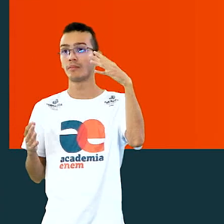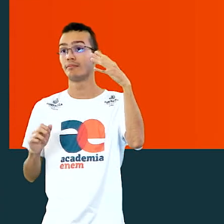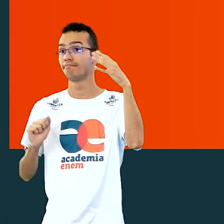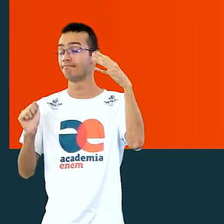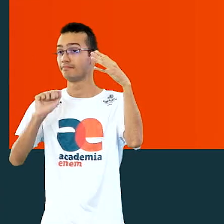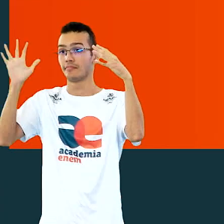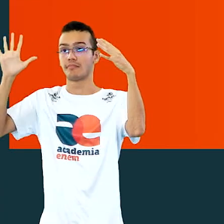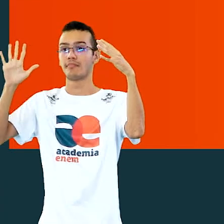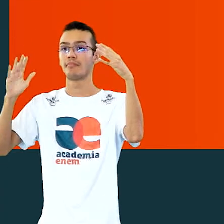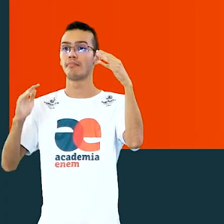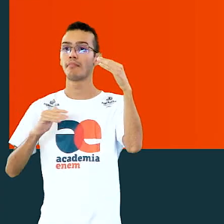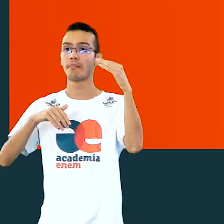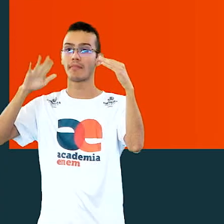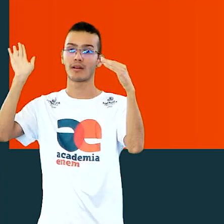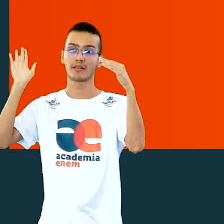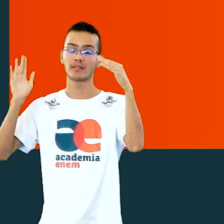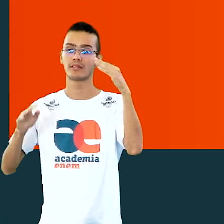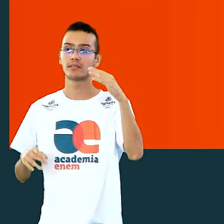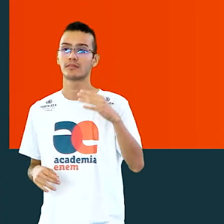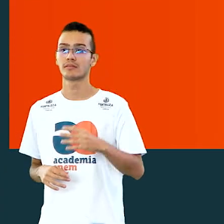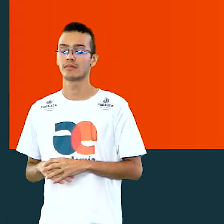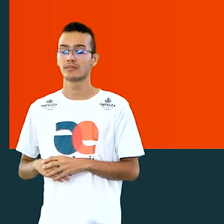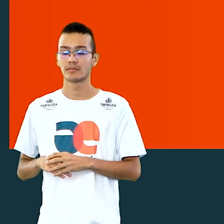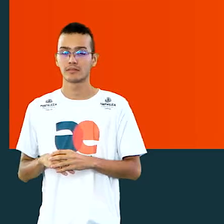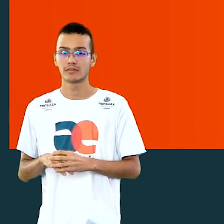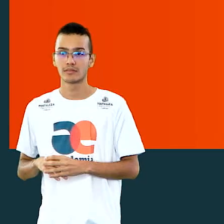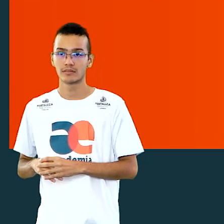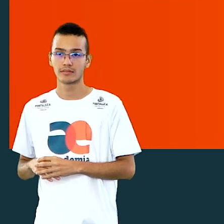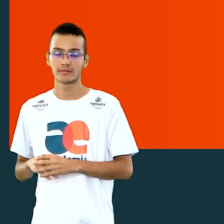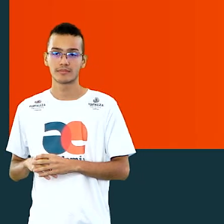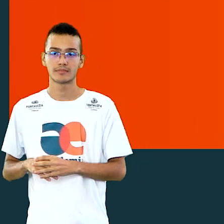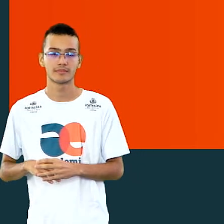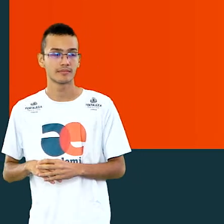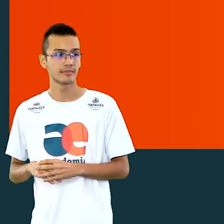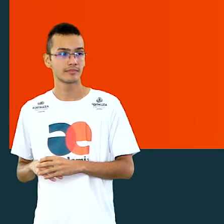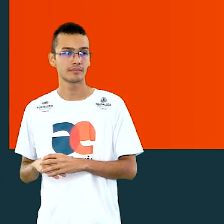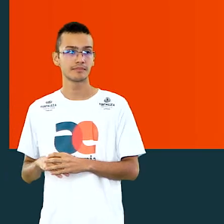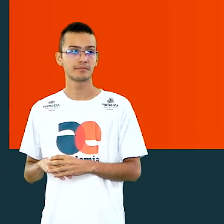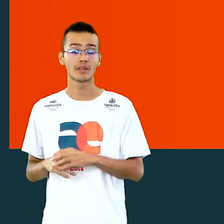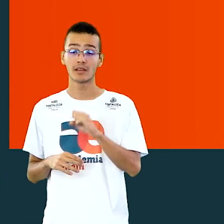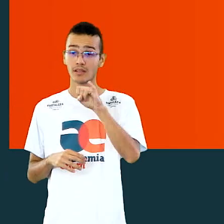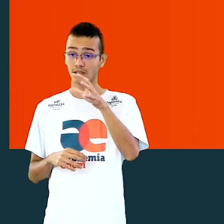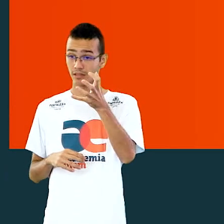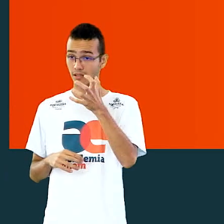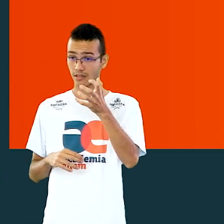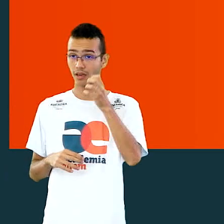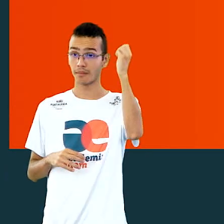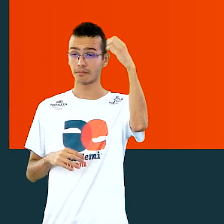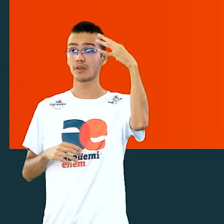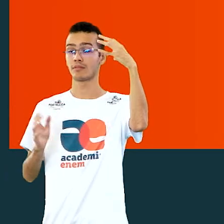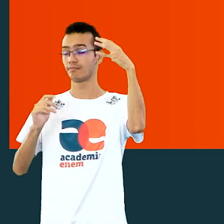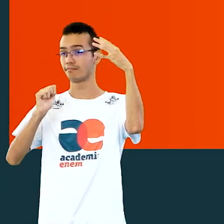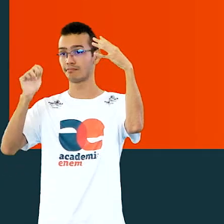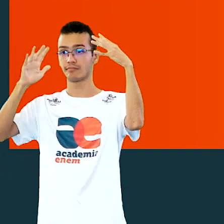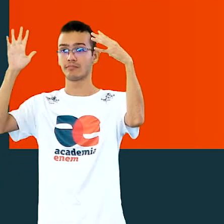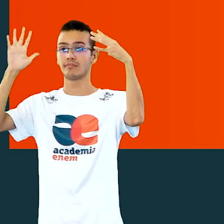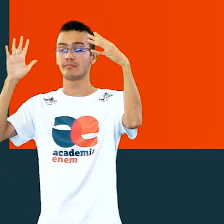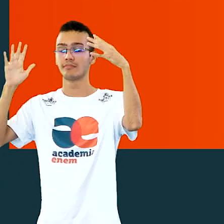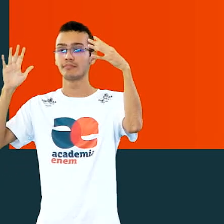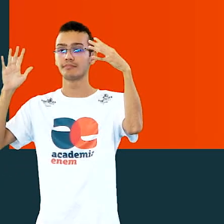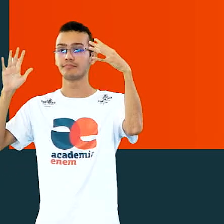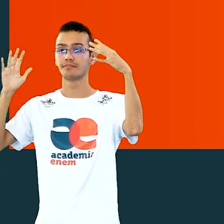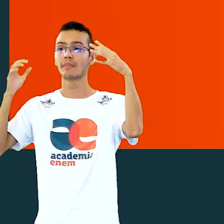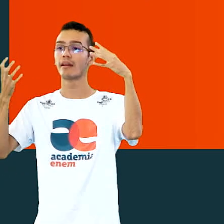Se ele quer que ela passe a brilhar mais, ele tem que diminuir quem? A resistência